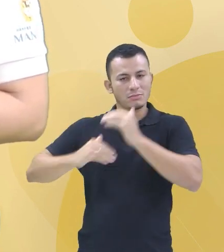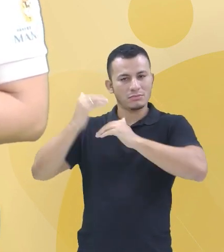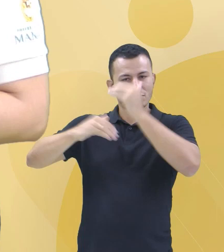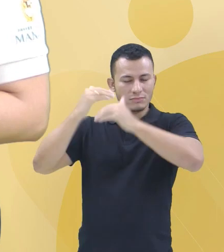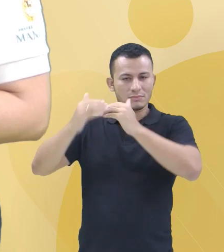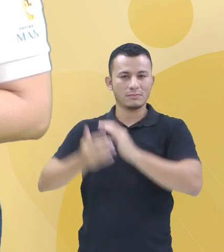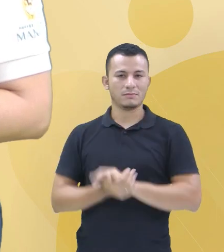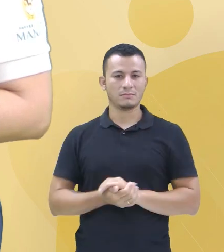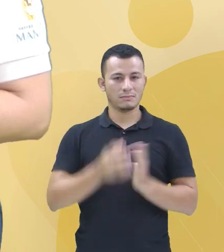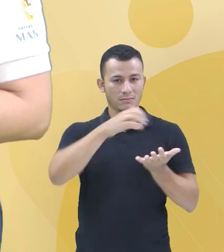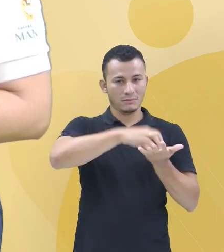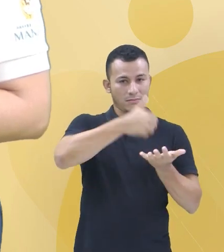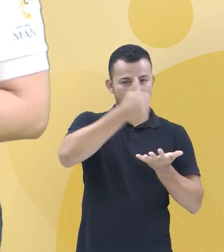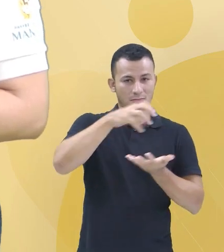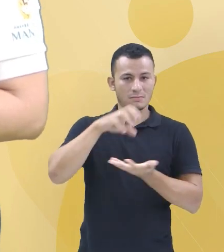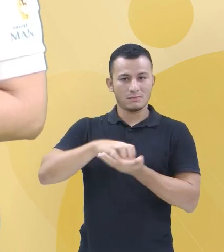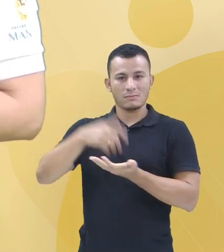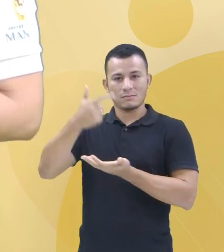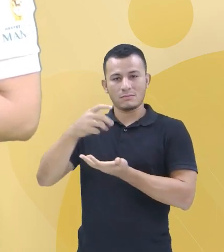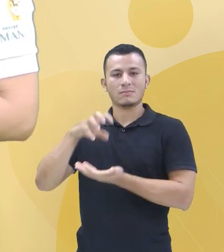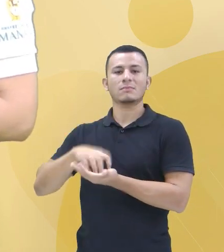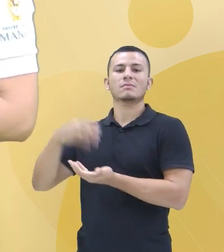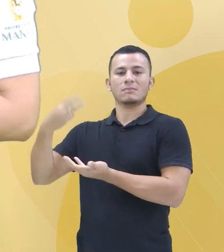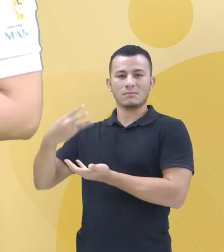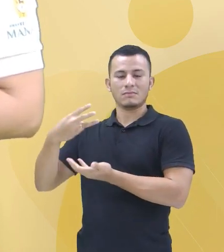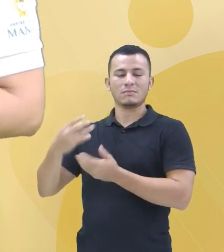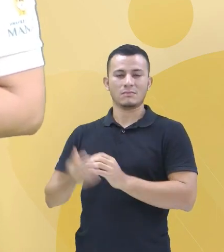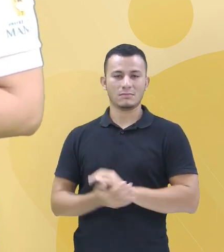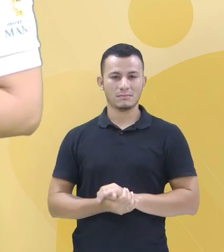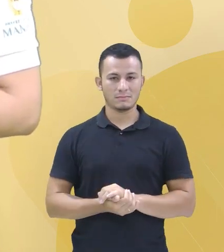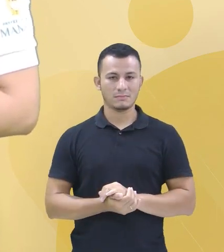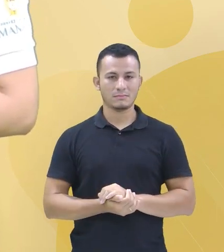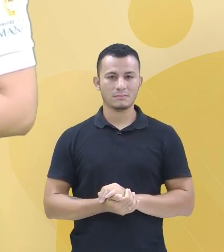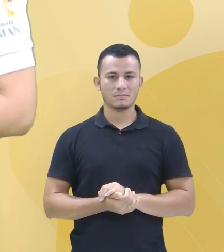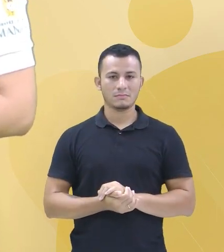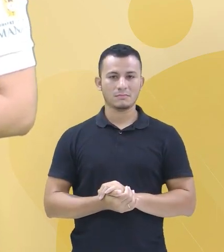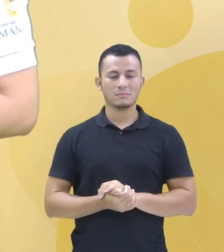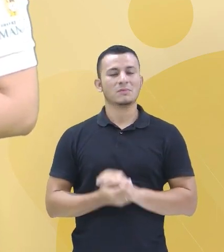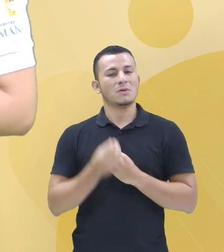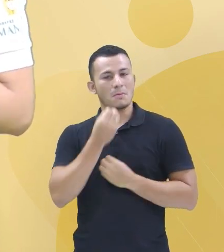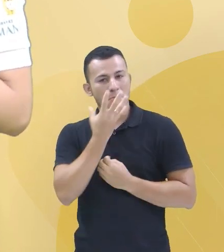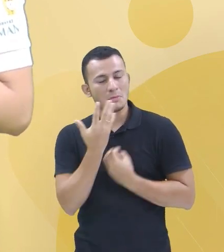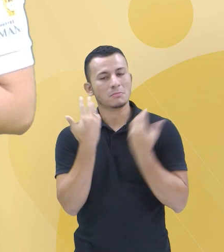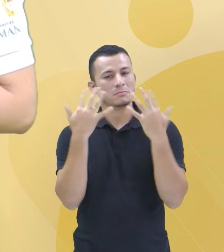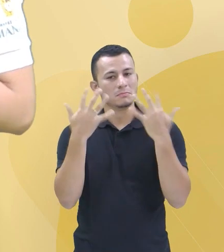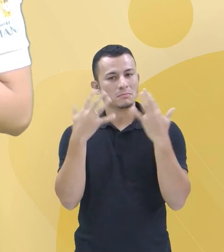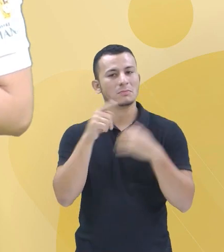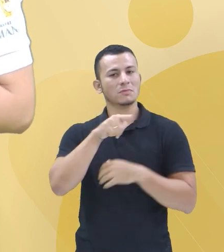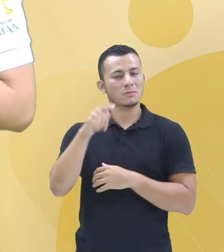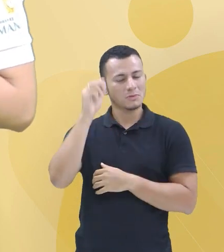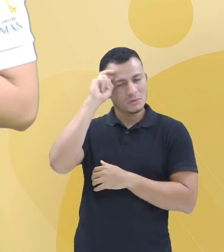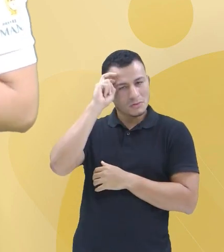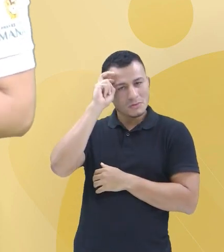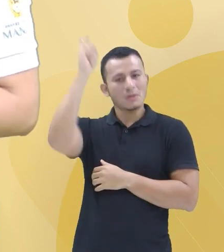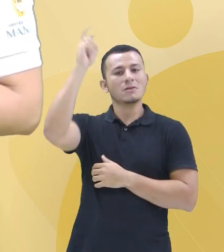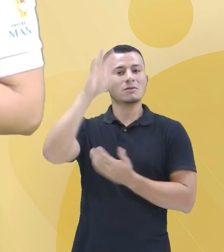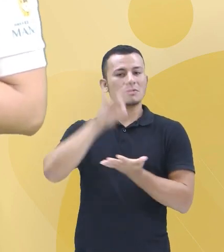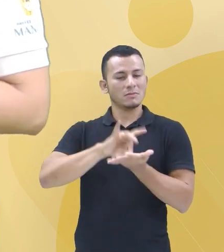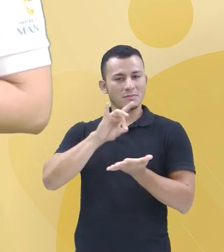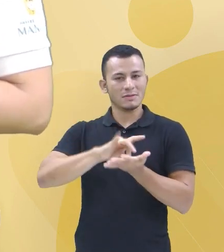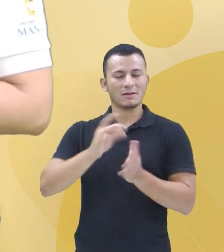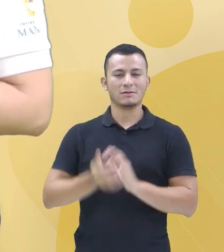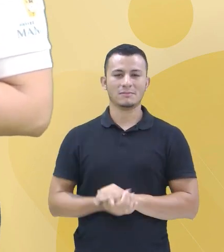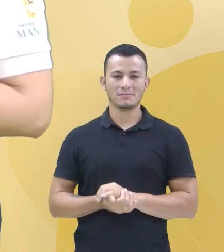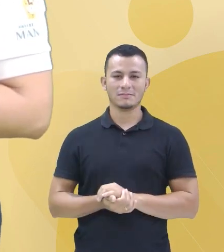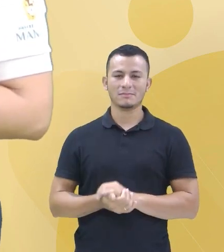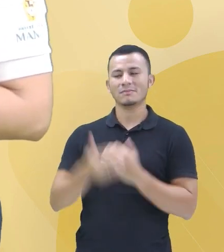nos setores primário, secundário e terciário. Nossa, aluna, você é muito esperta